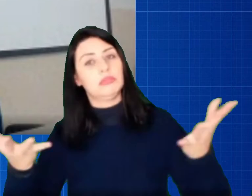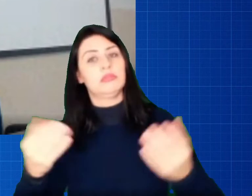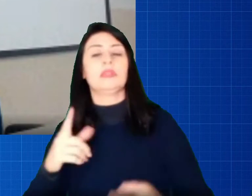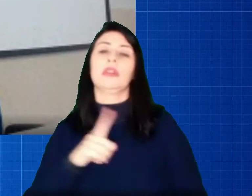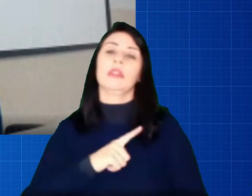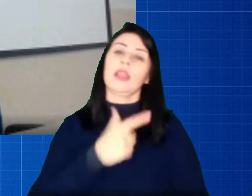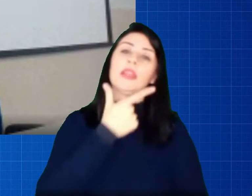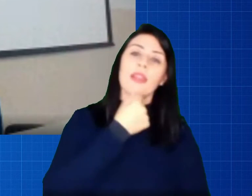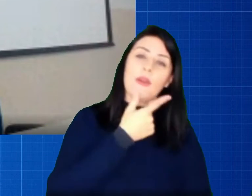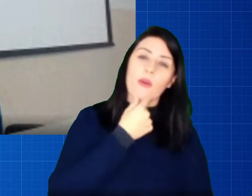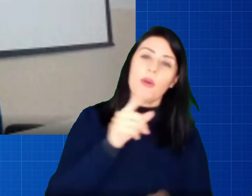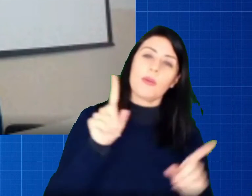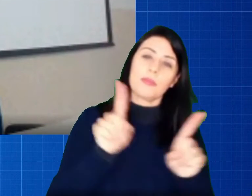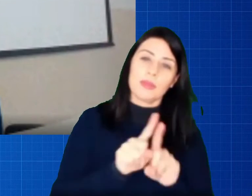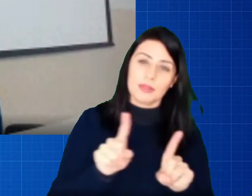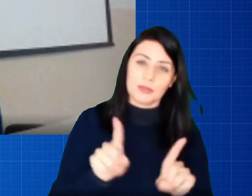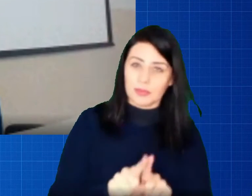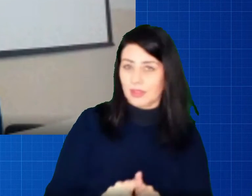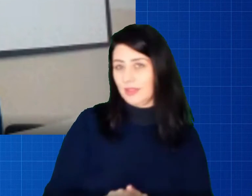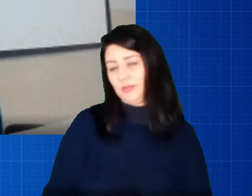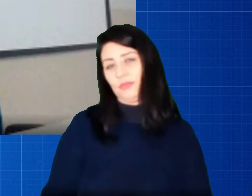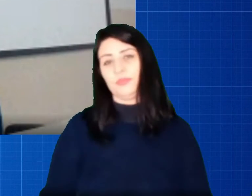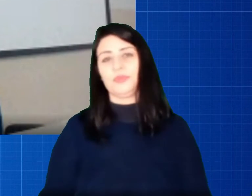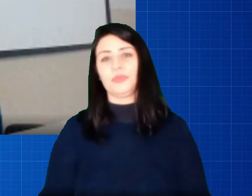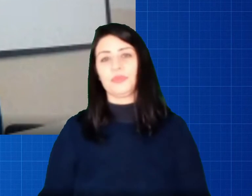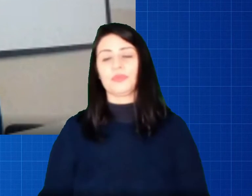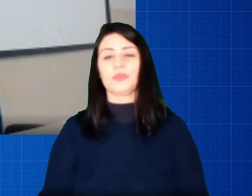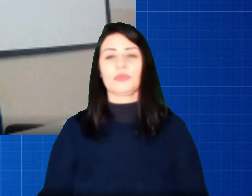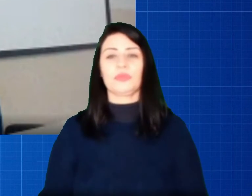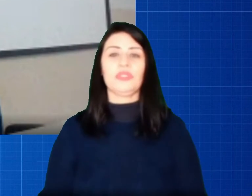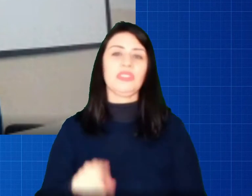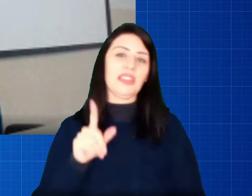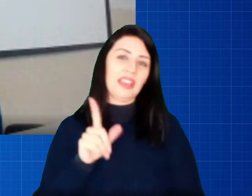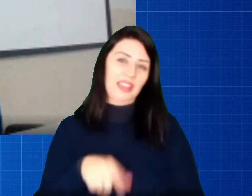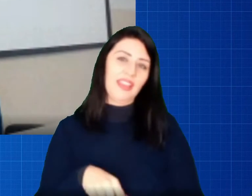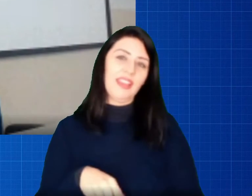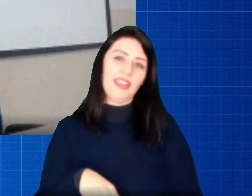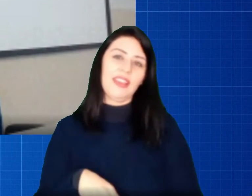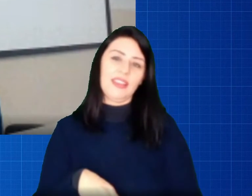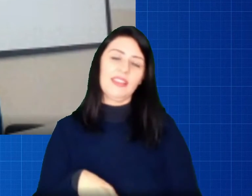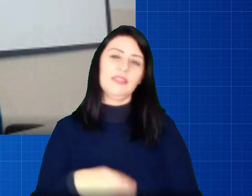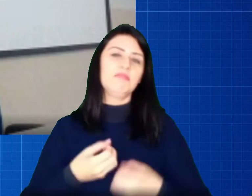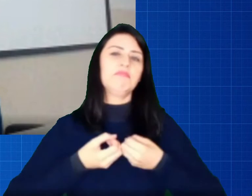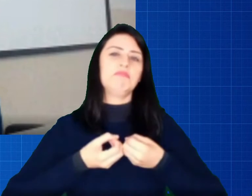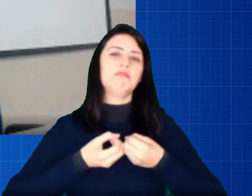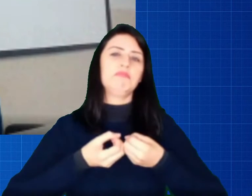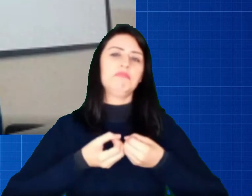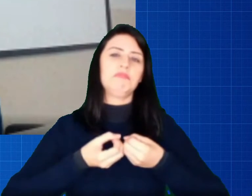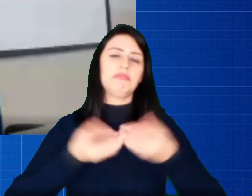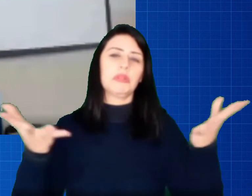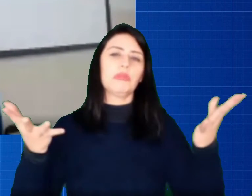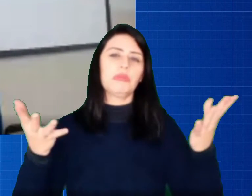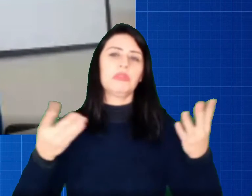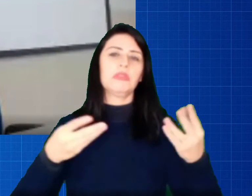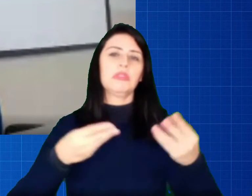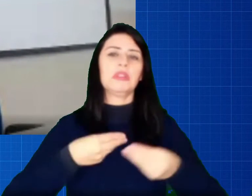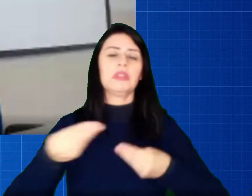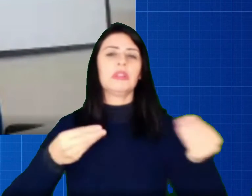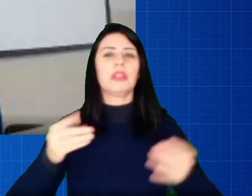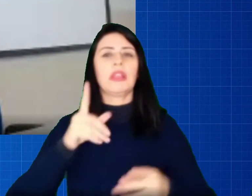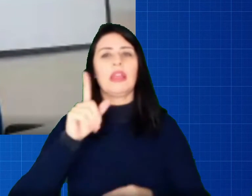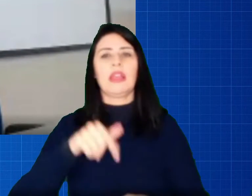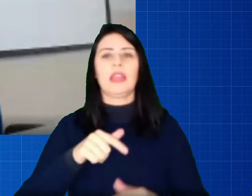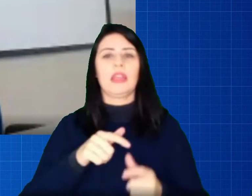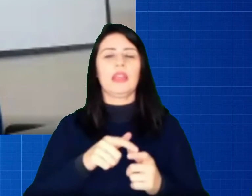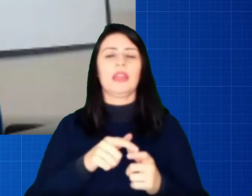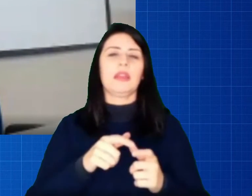preservativo feminino, né, para distribuição, temos o masculino, né, o que é